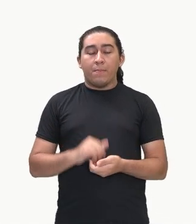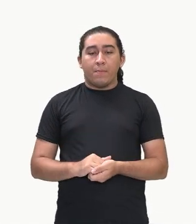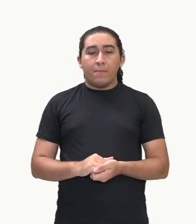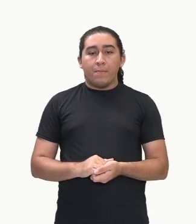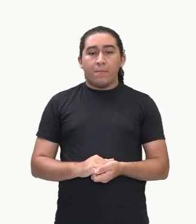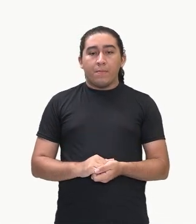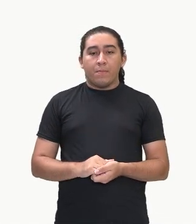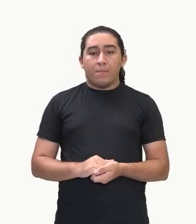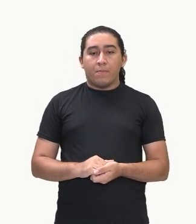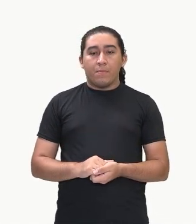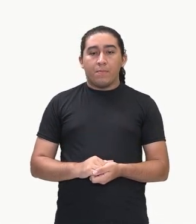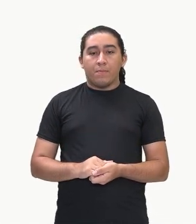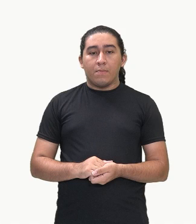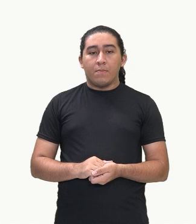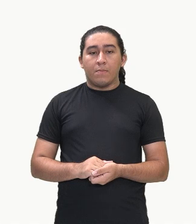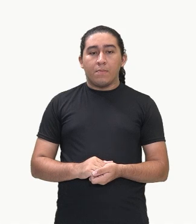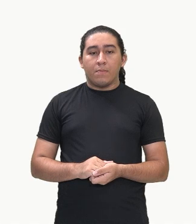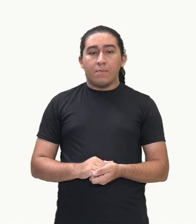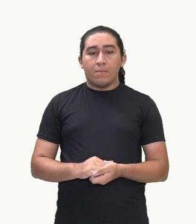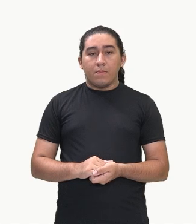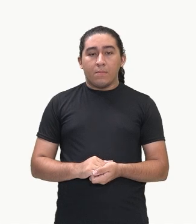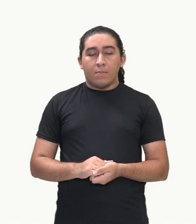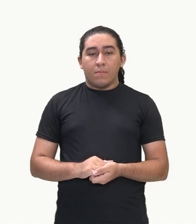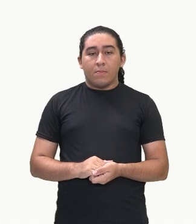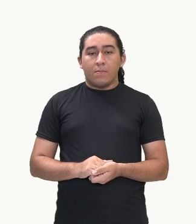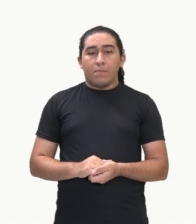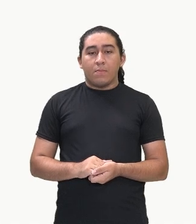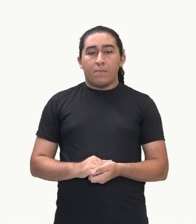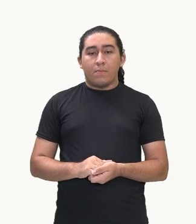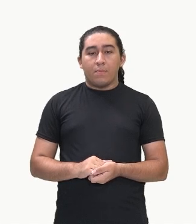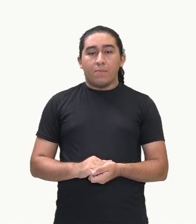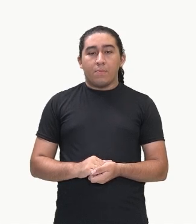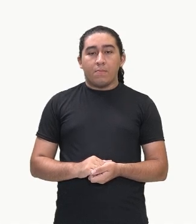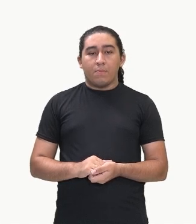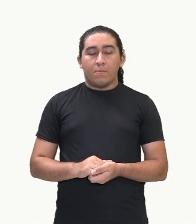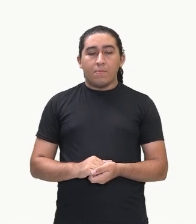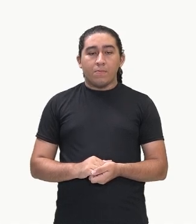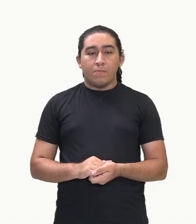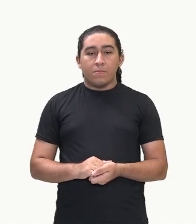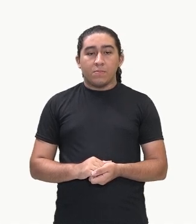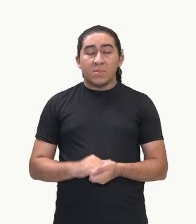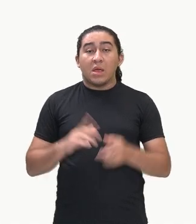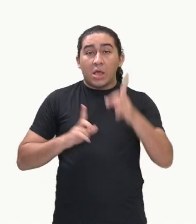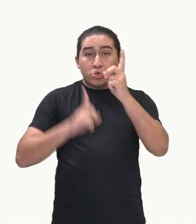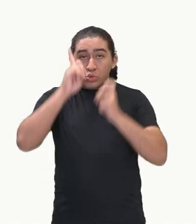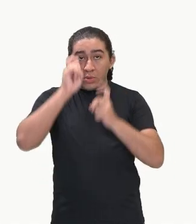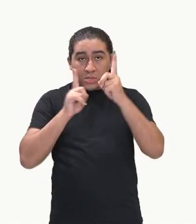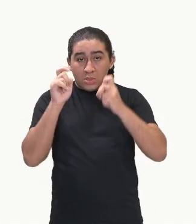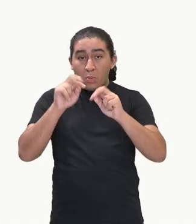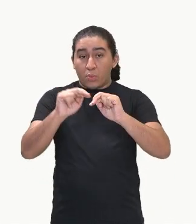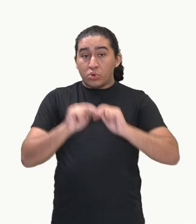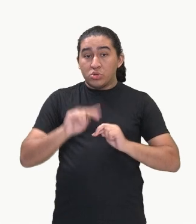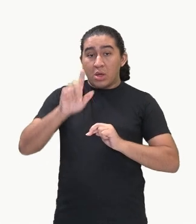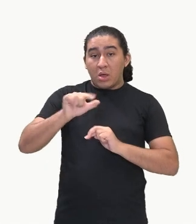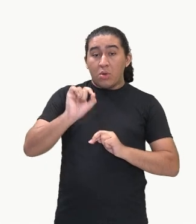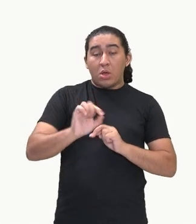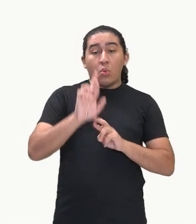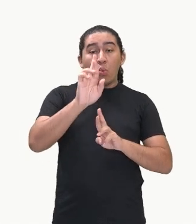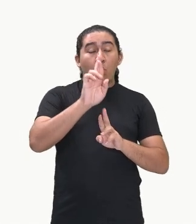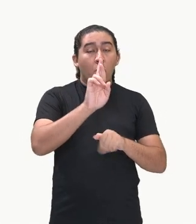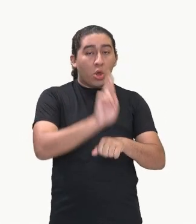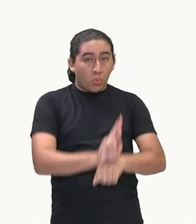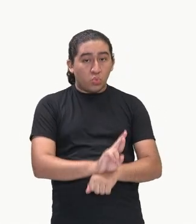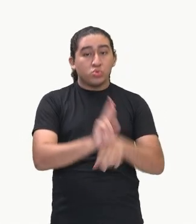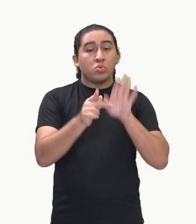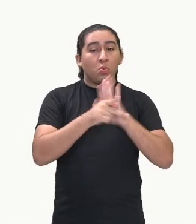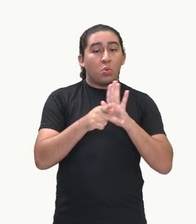incredulidade, otimismo, malícia, indignação e etc. A entonação é, portanto, um signo, uma